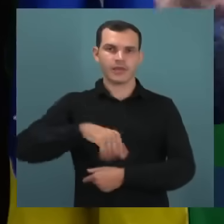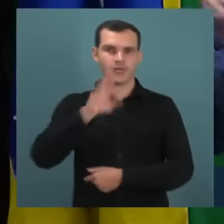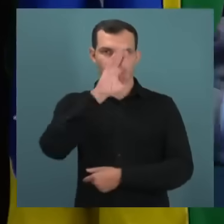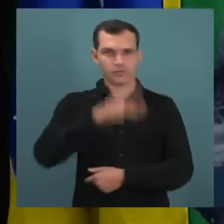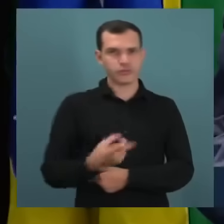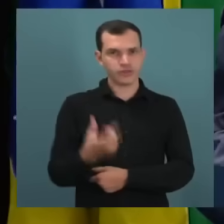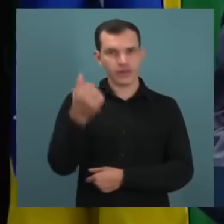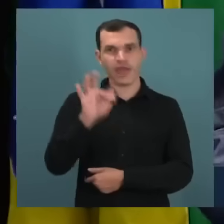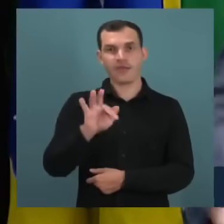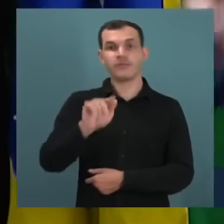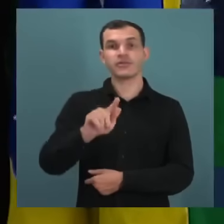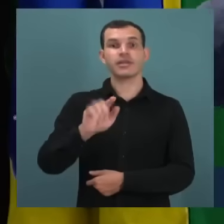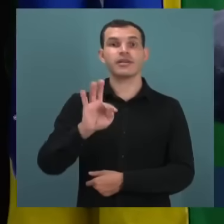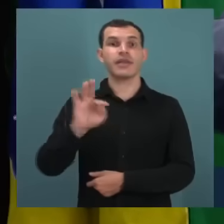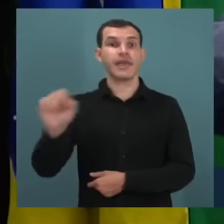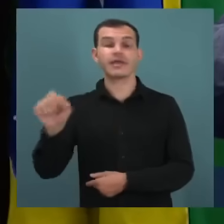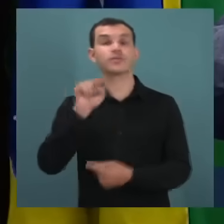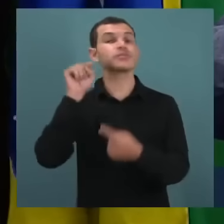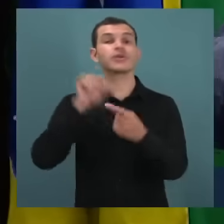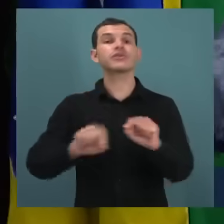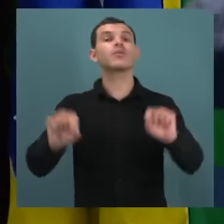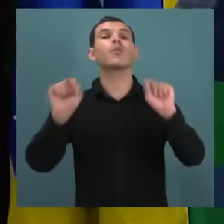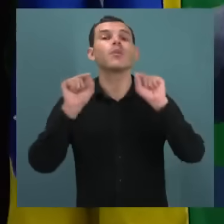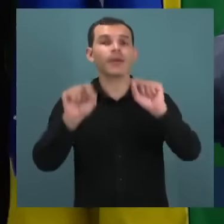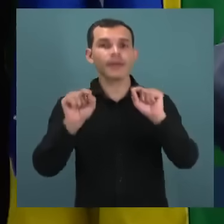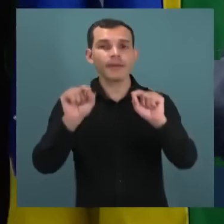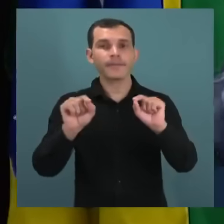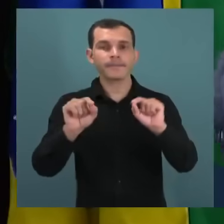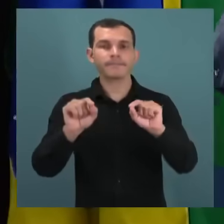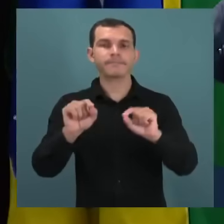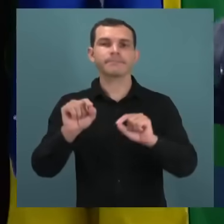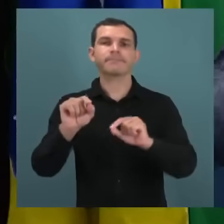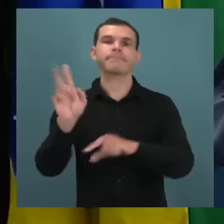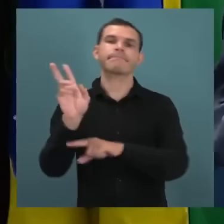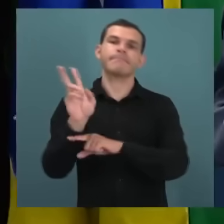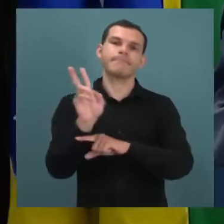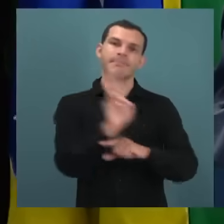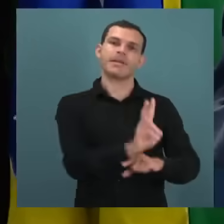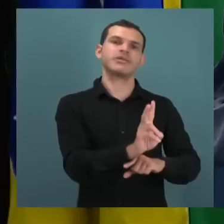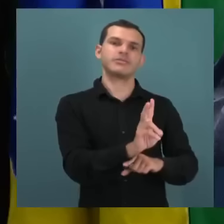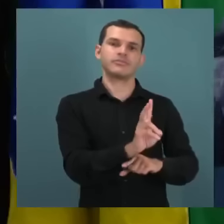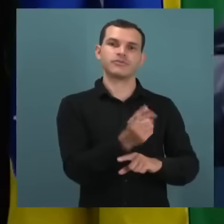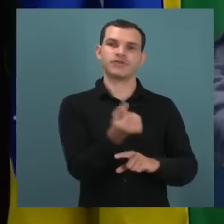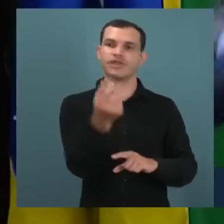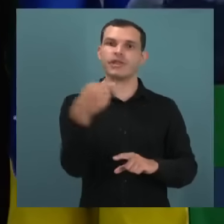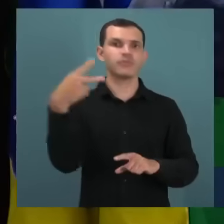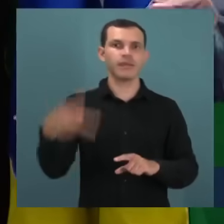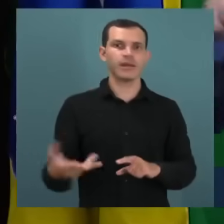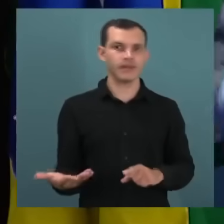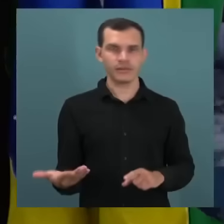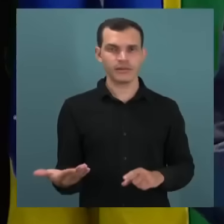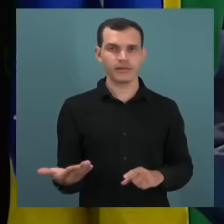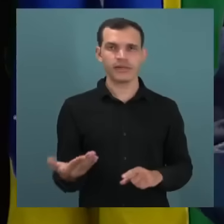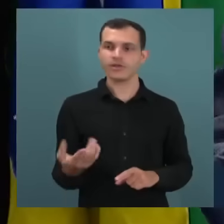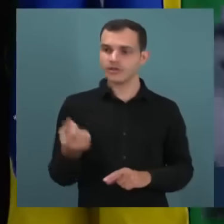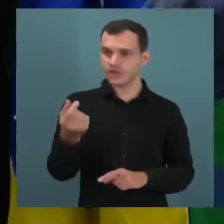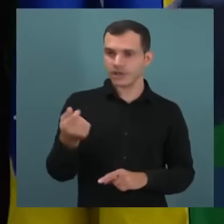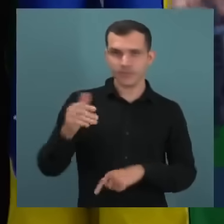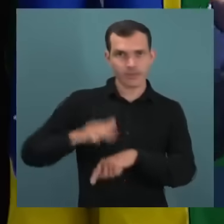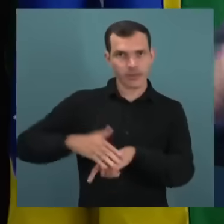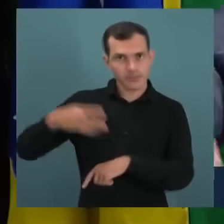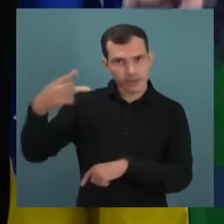de Garantia para fazer frente a um empréstimo com o seu dinheiro, garantia do seu recurso,